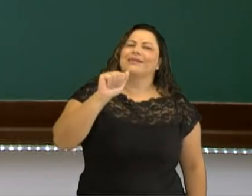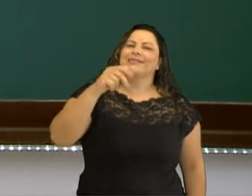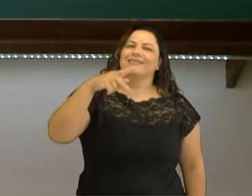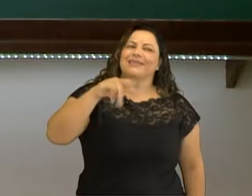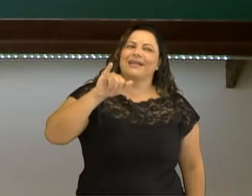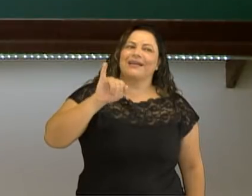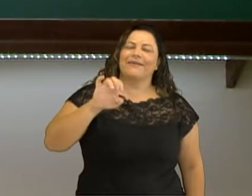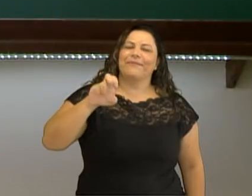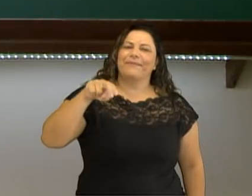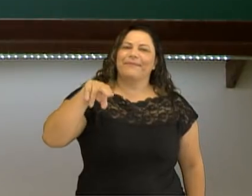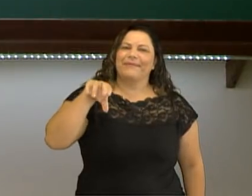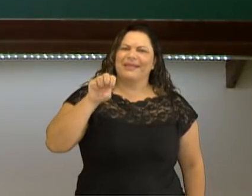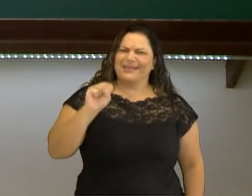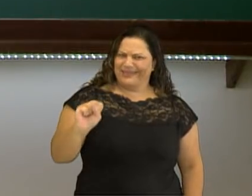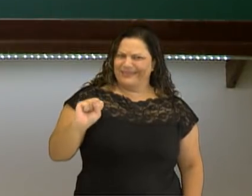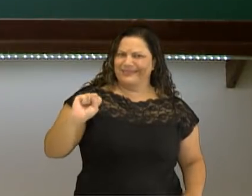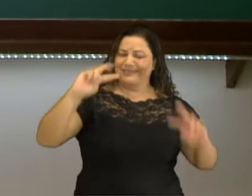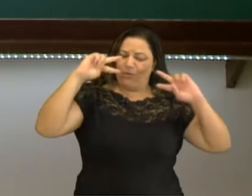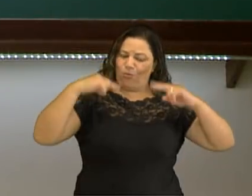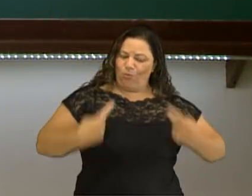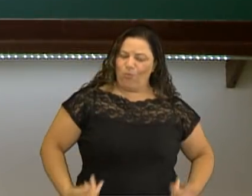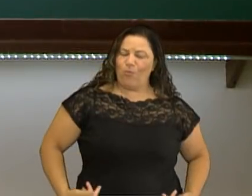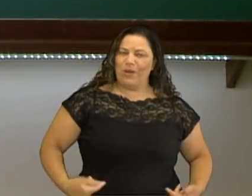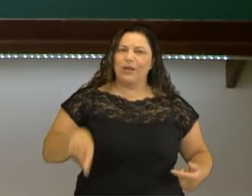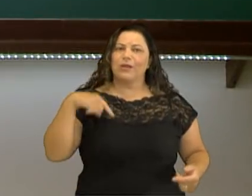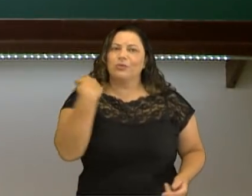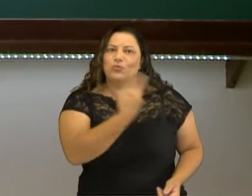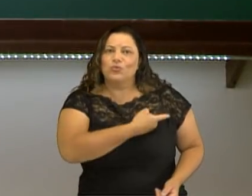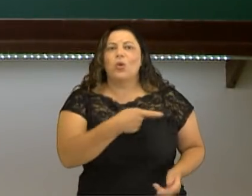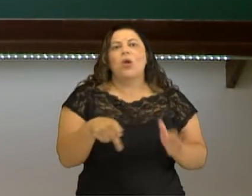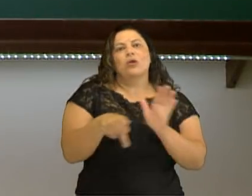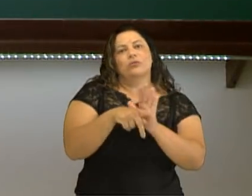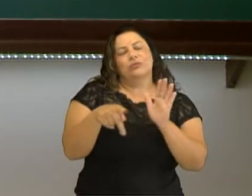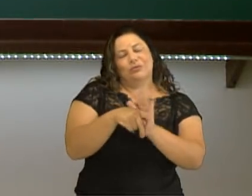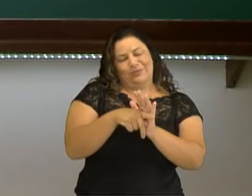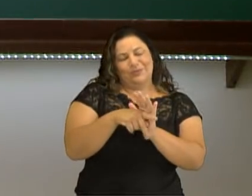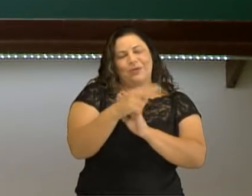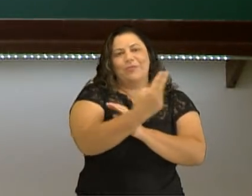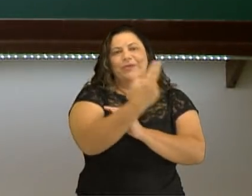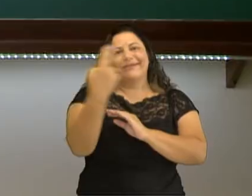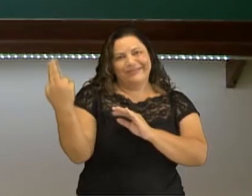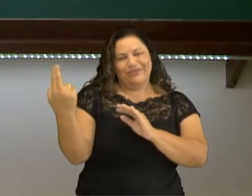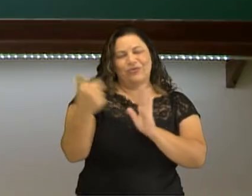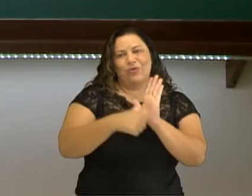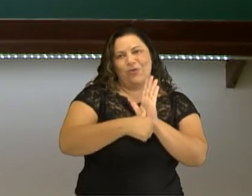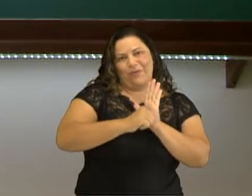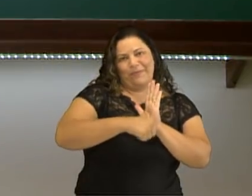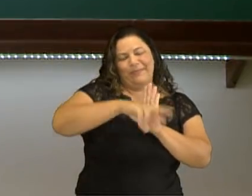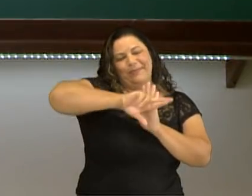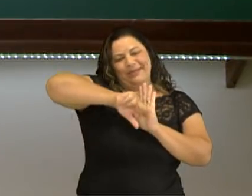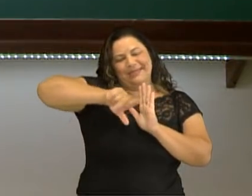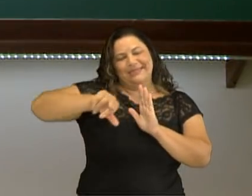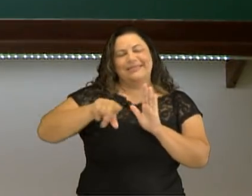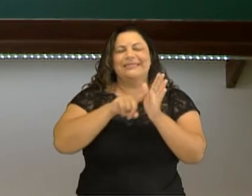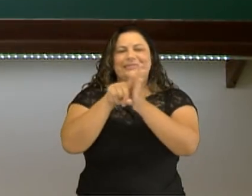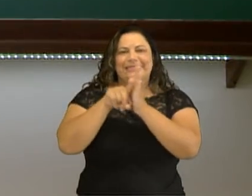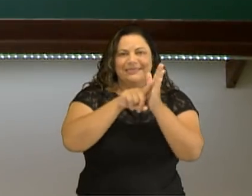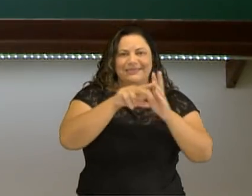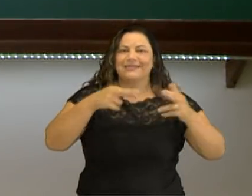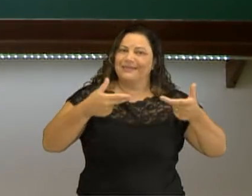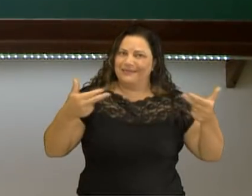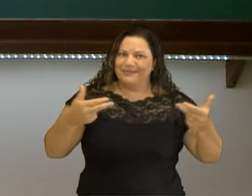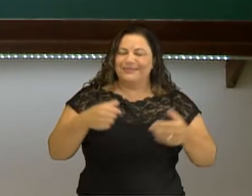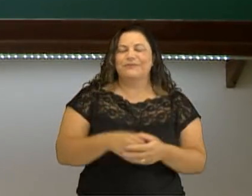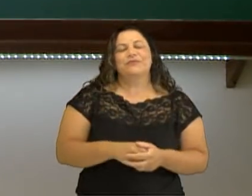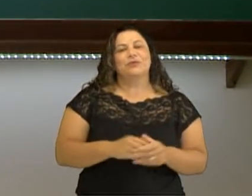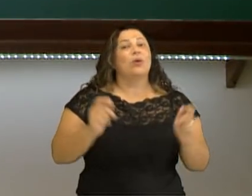Homo sapiens? Somos nós. Esse é o nosso nome científico e é o mesmo para mim e é o mesmo para você,